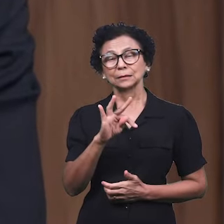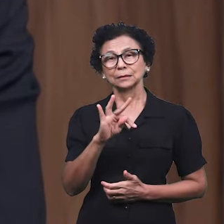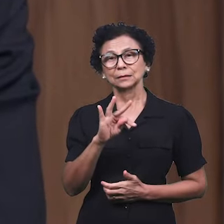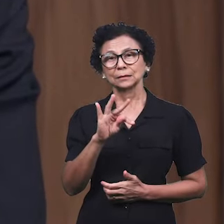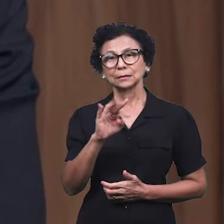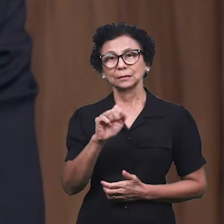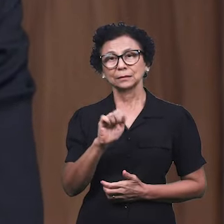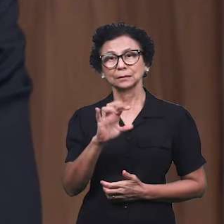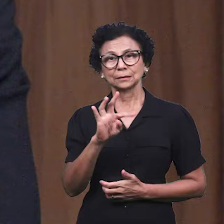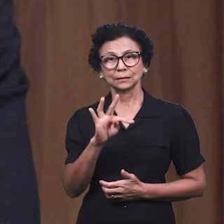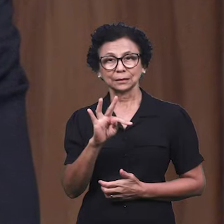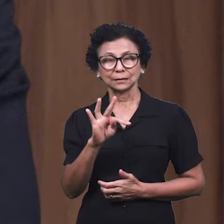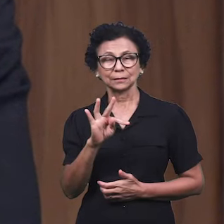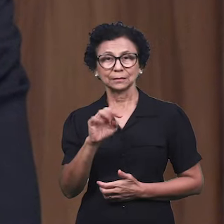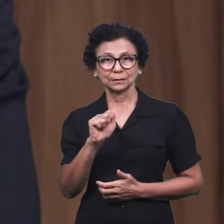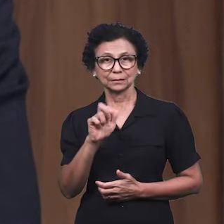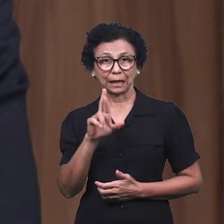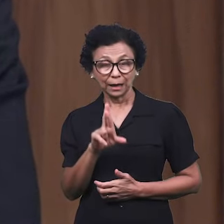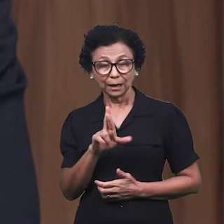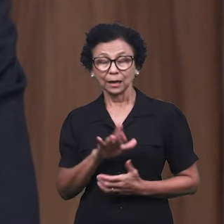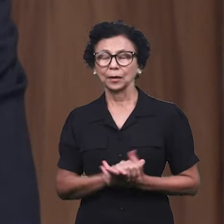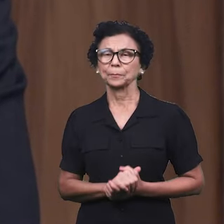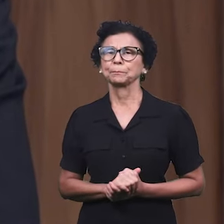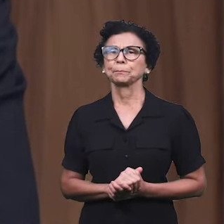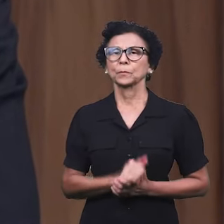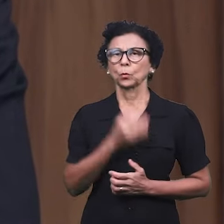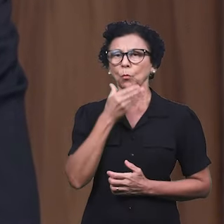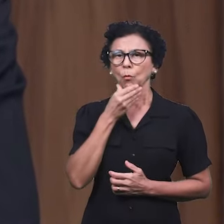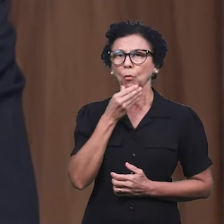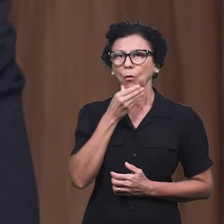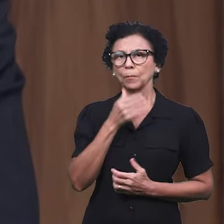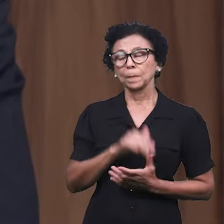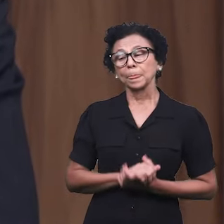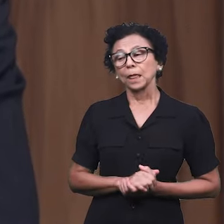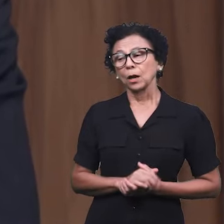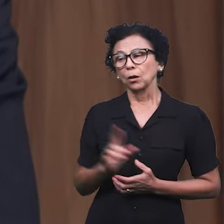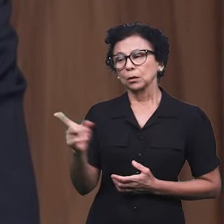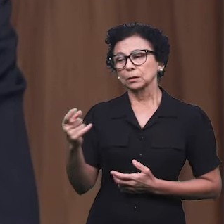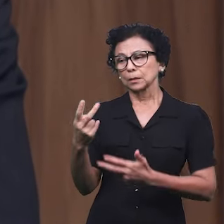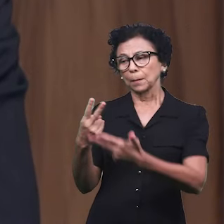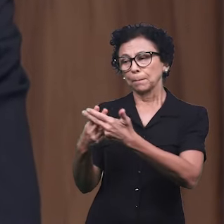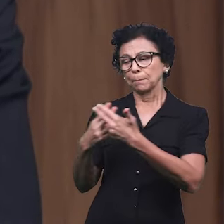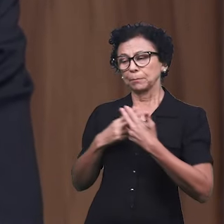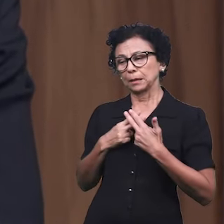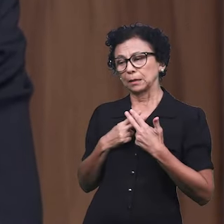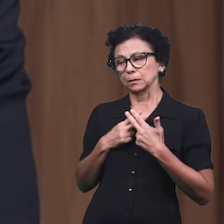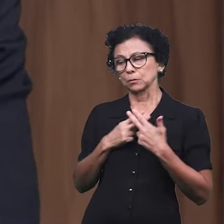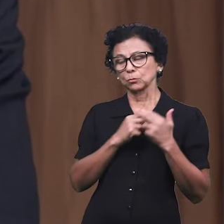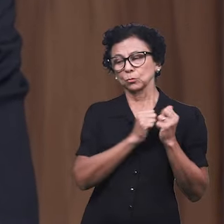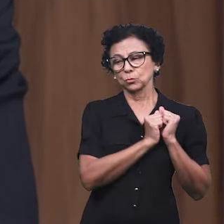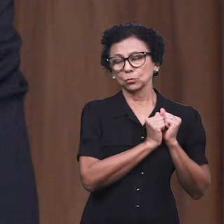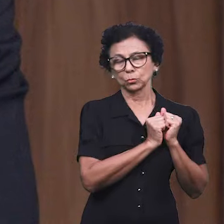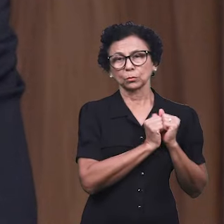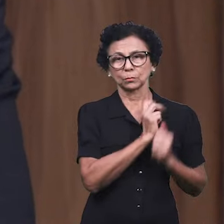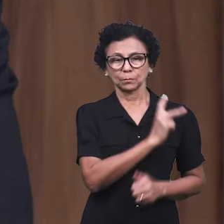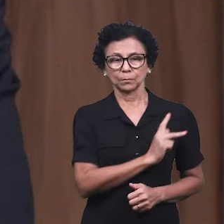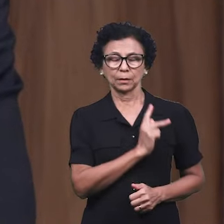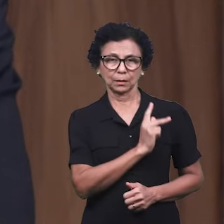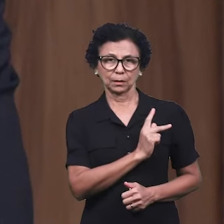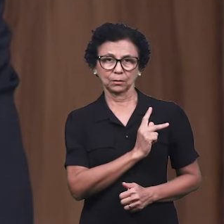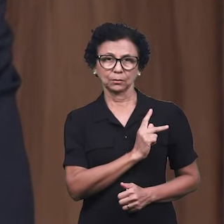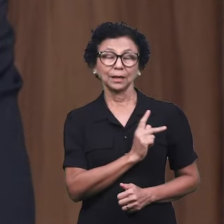prisão domiciliar, não é, em Roma, Aristarco também estava preso. E agora vamos recordar um